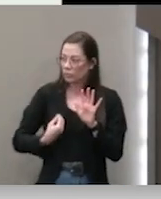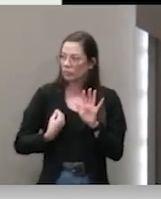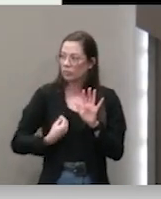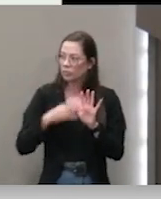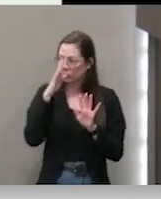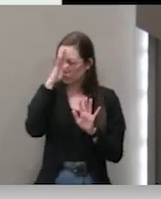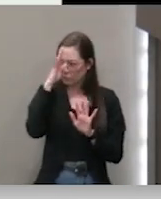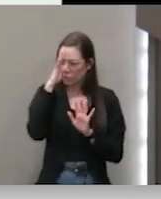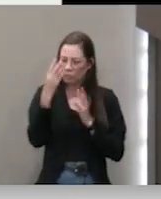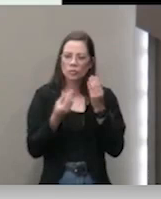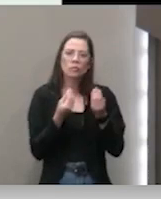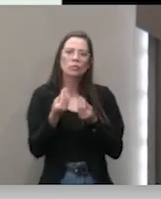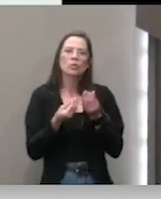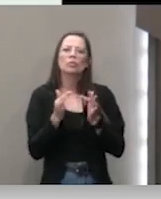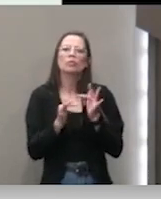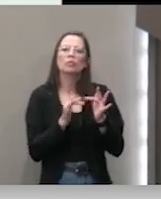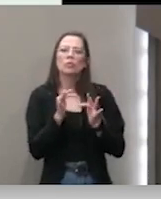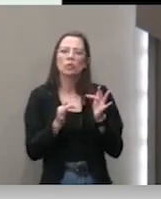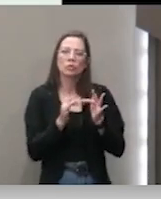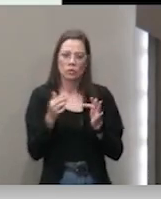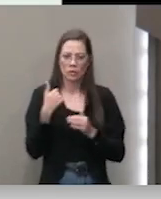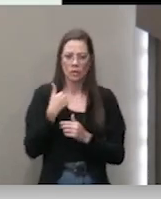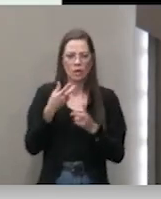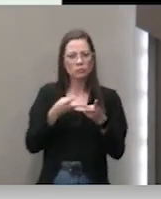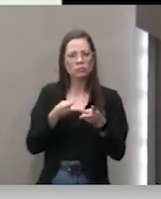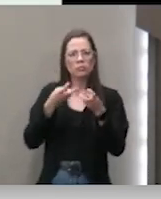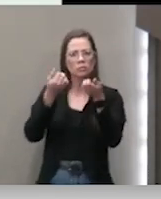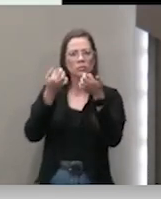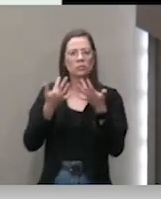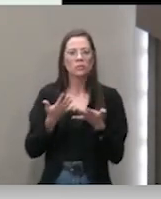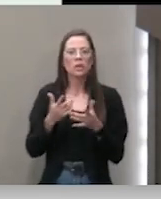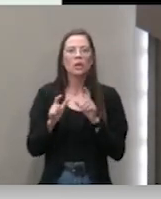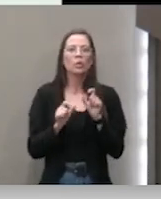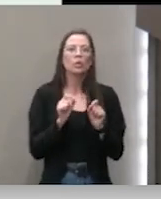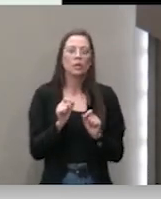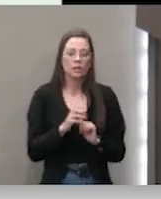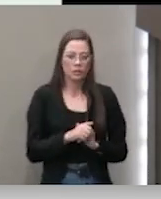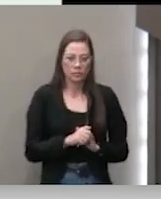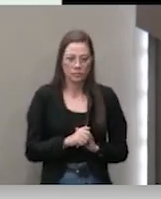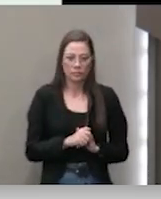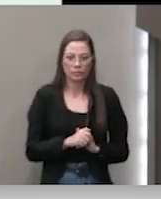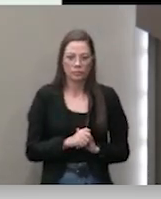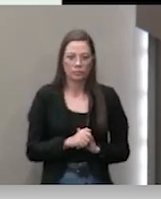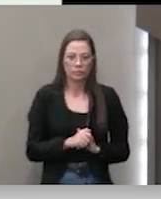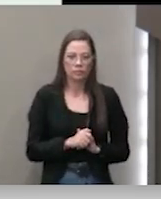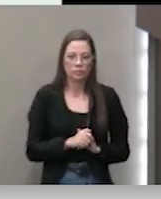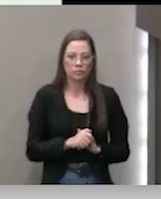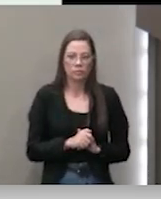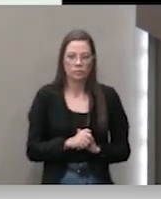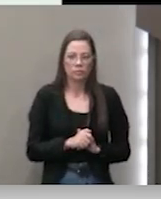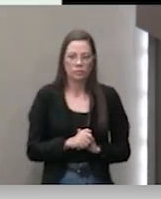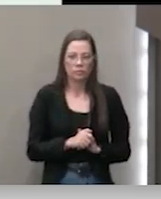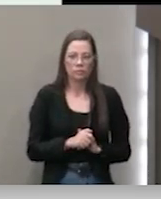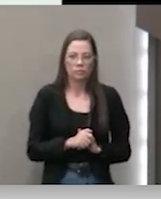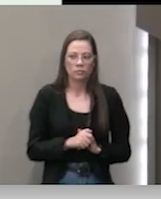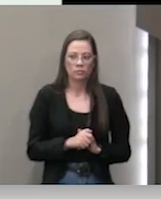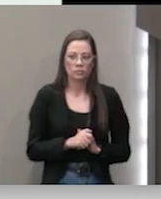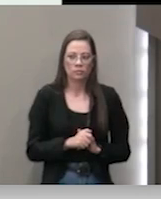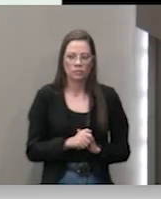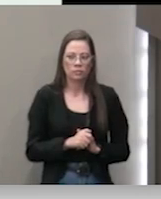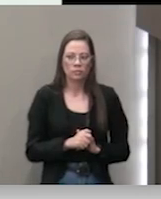ideia. Mas o que eu quero ressaltar, colegas, é que